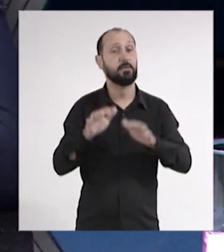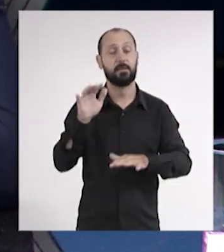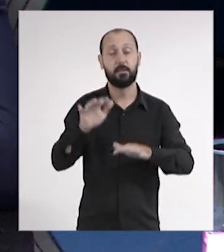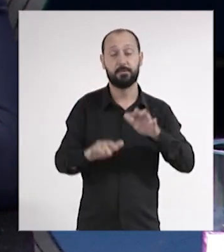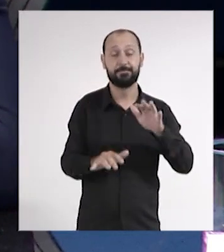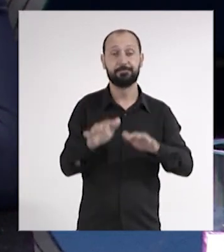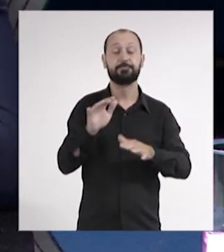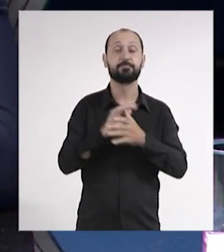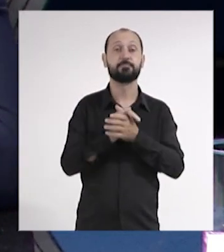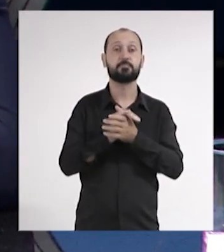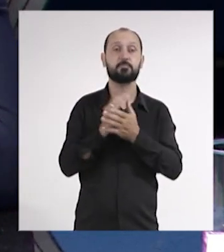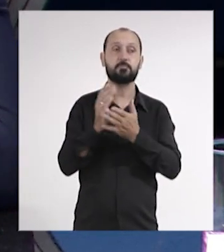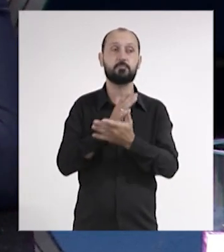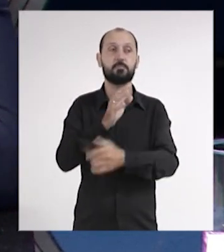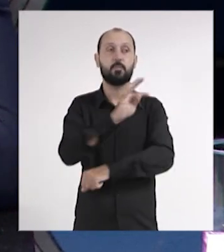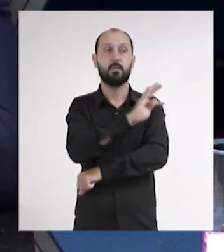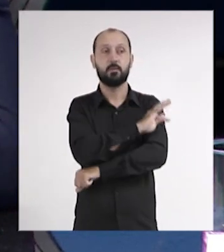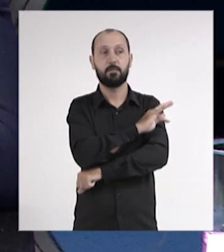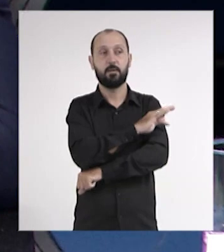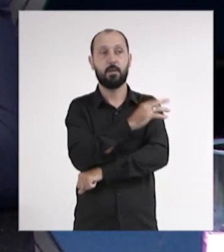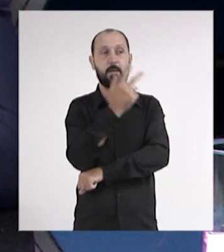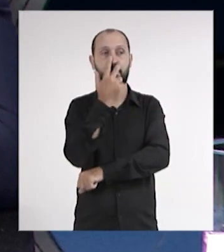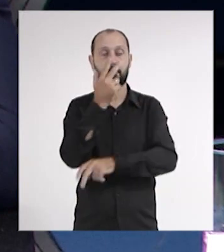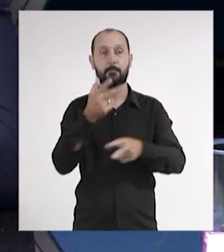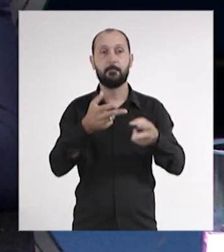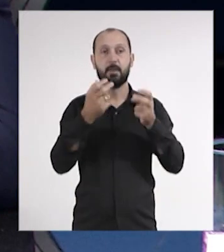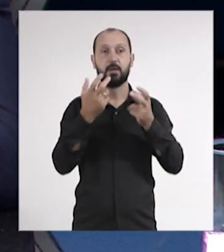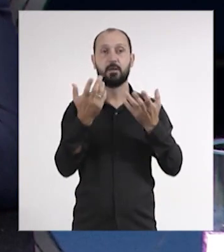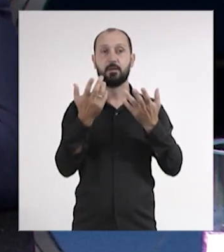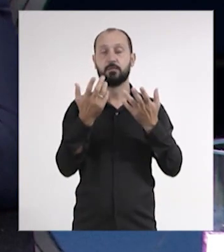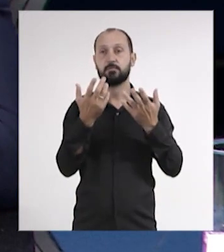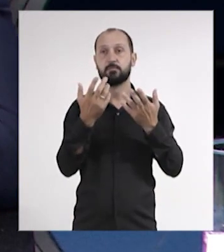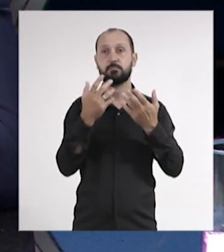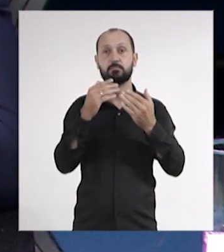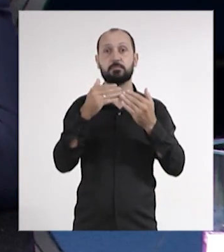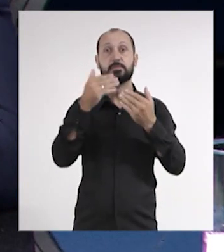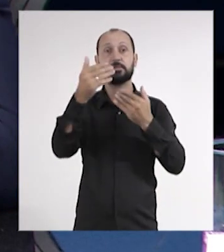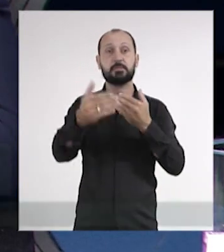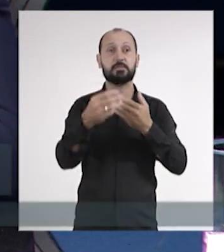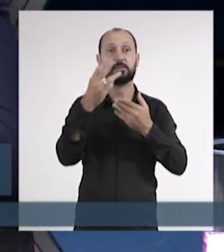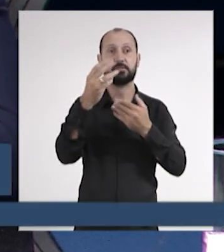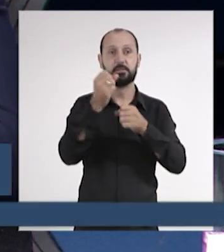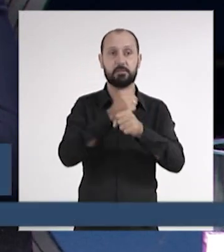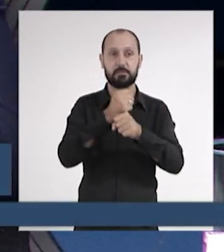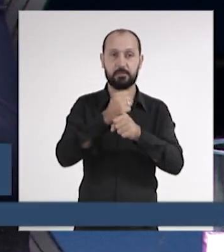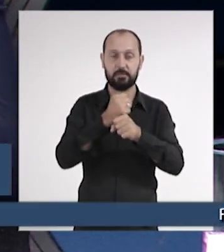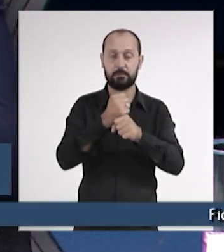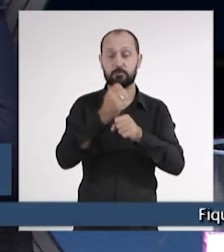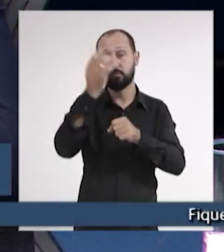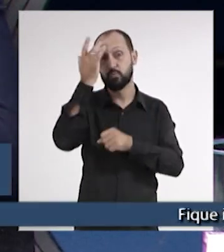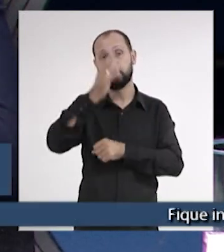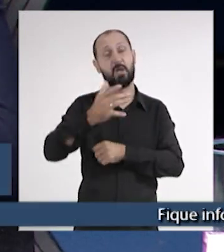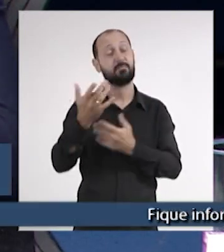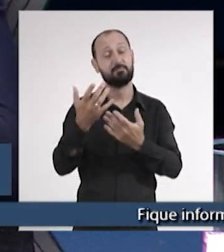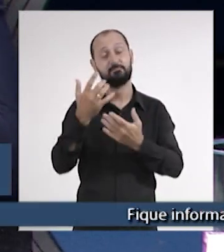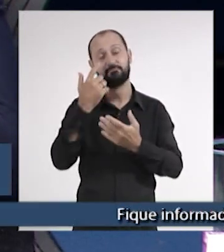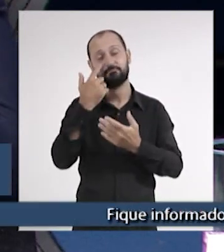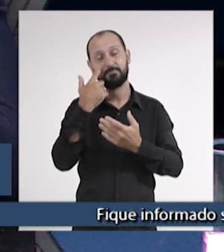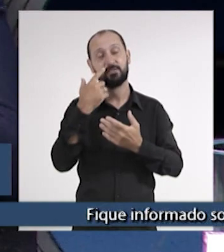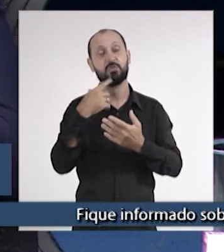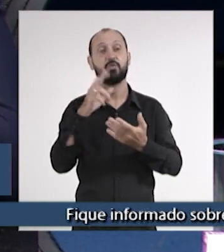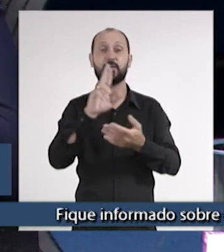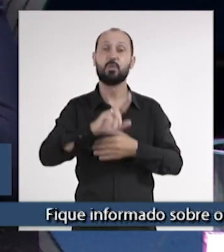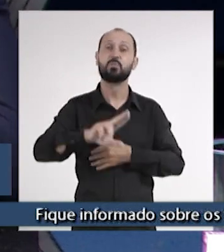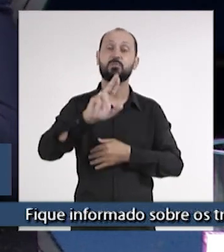determinadas tecnologias que hoje pareçam ficção científica não mais sejam daqui a algumas décadas. Não sabemos se o